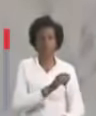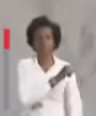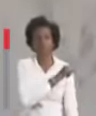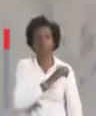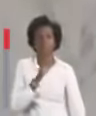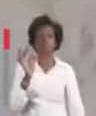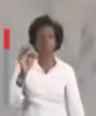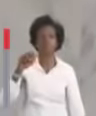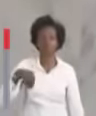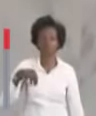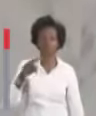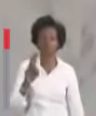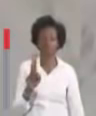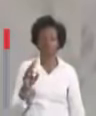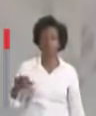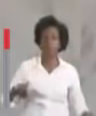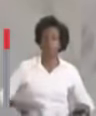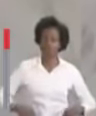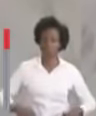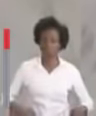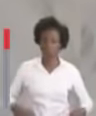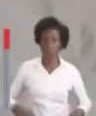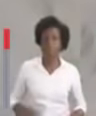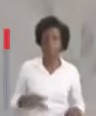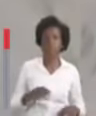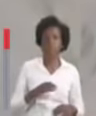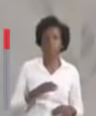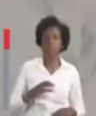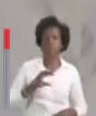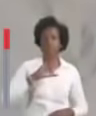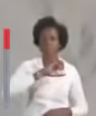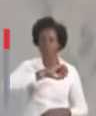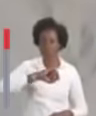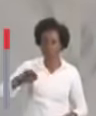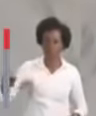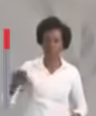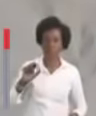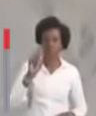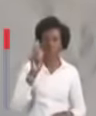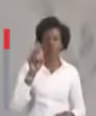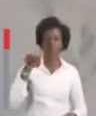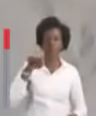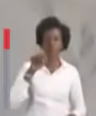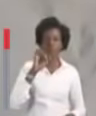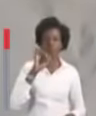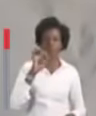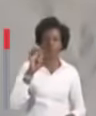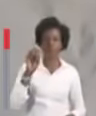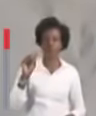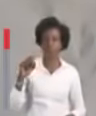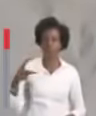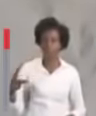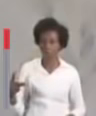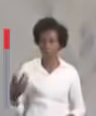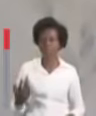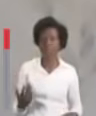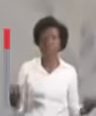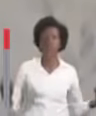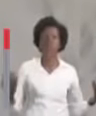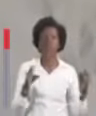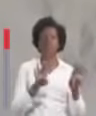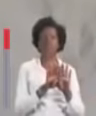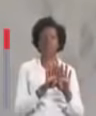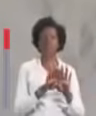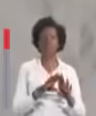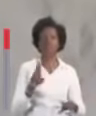foram golpeados pela UNIESP na no fechamento da São Marcos Universidade São